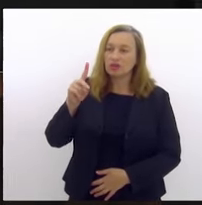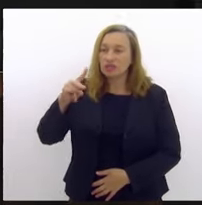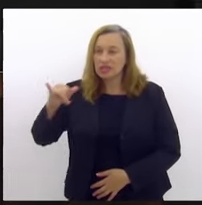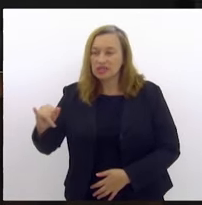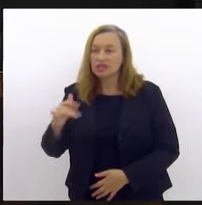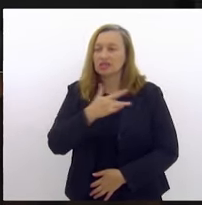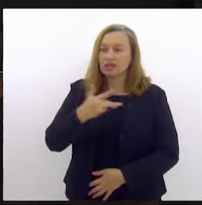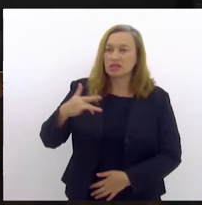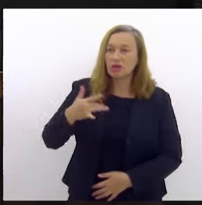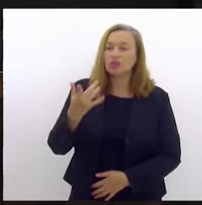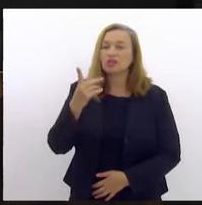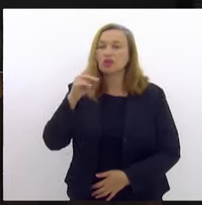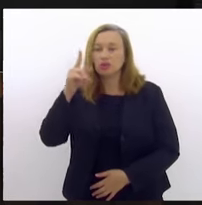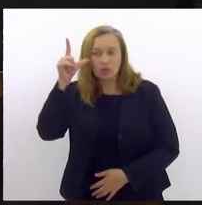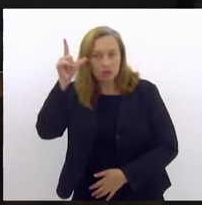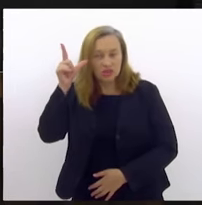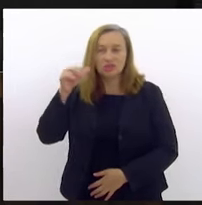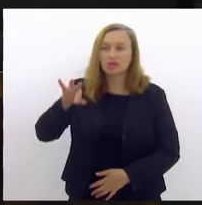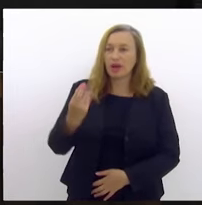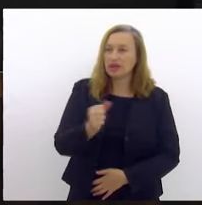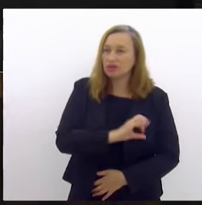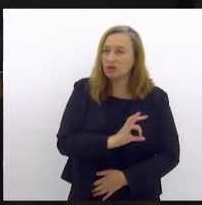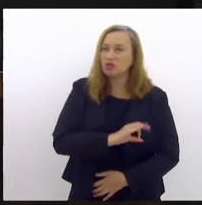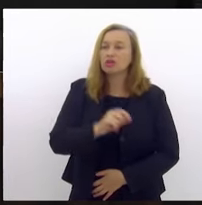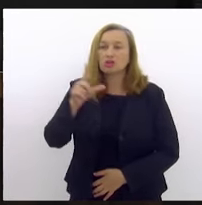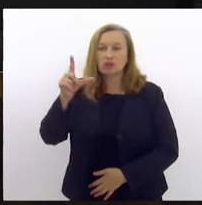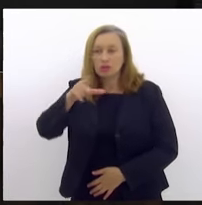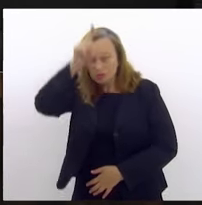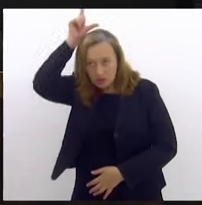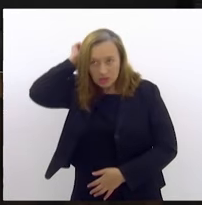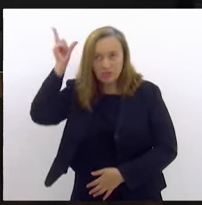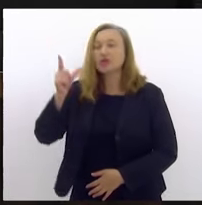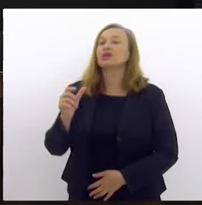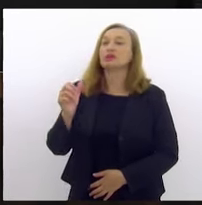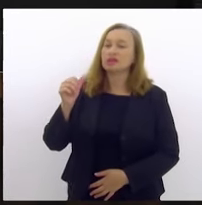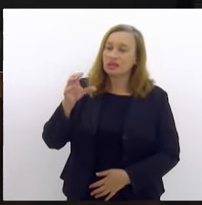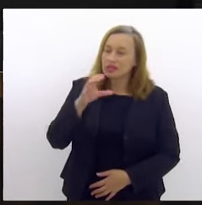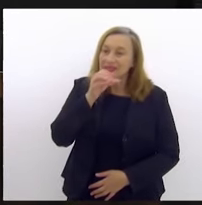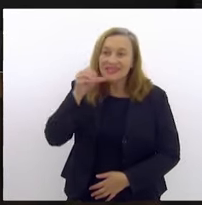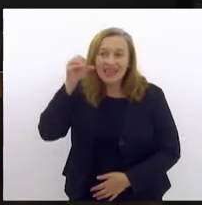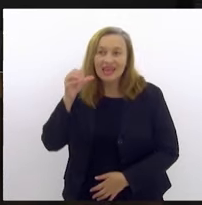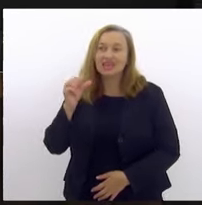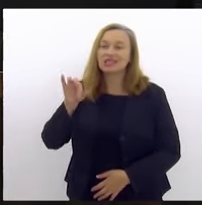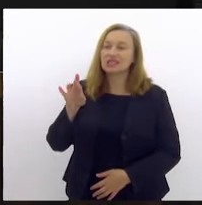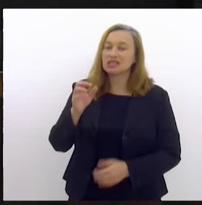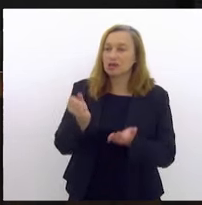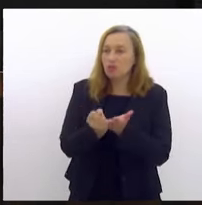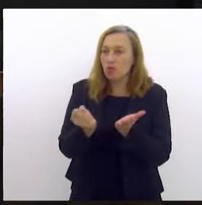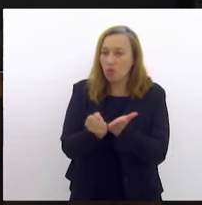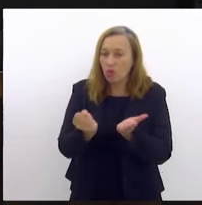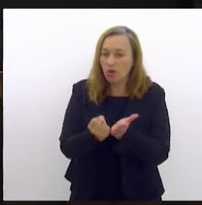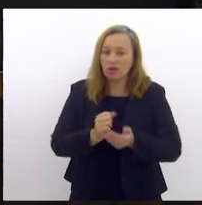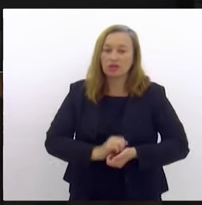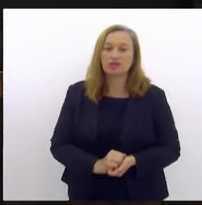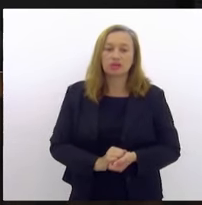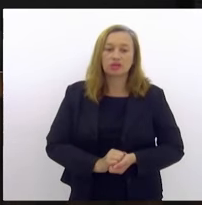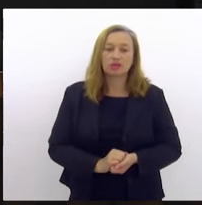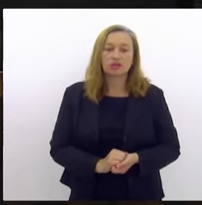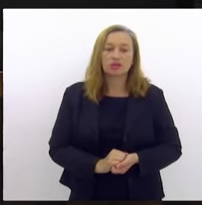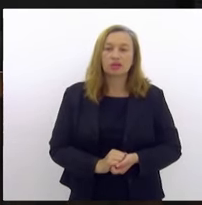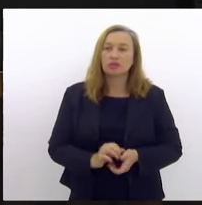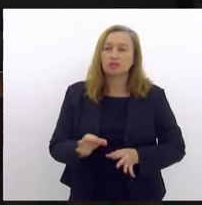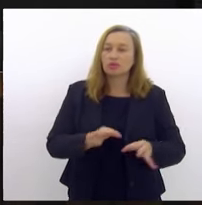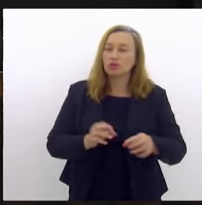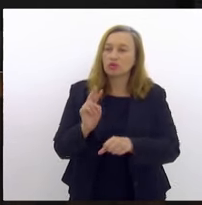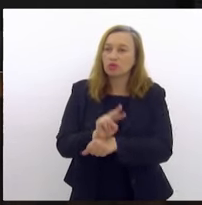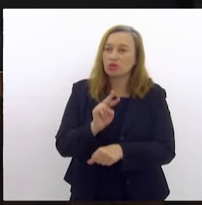Saúde, Lucinha, Valceasa, Marta Rocha, Luiz Paulo, Célia Jordão e Samuel Malafaia, que institui o Programa de Prevenção